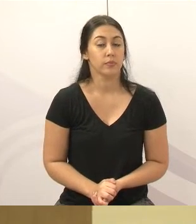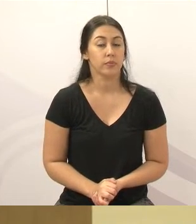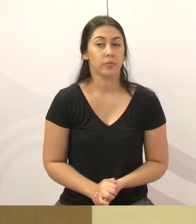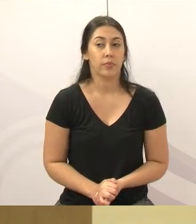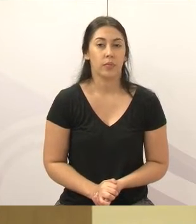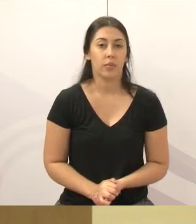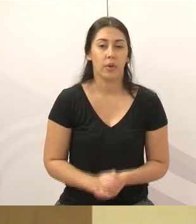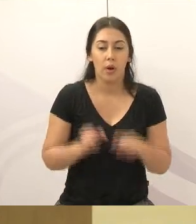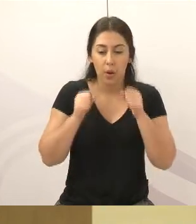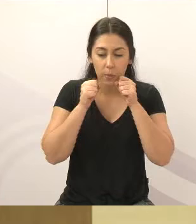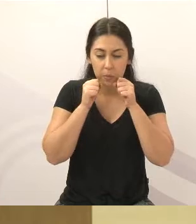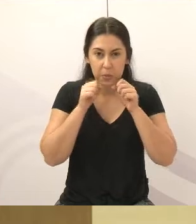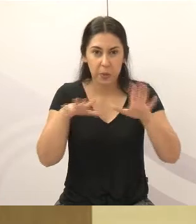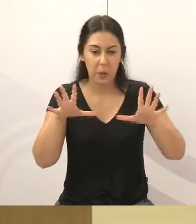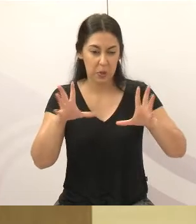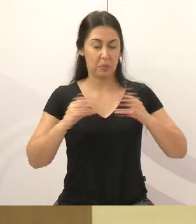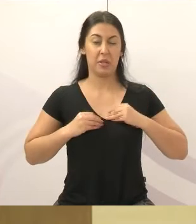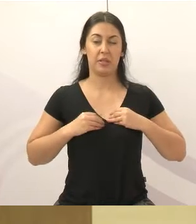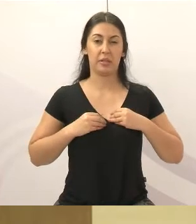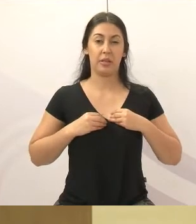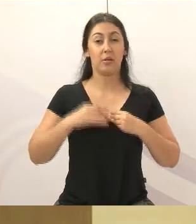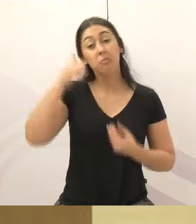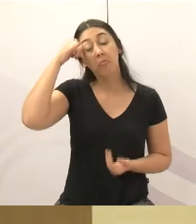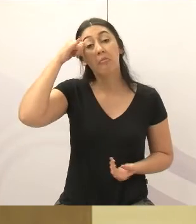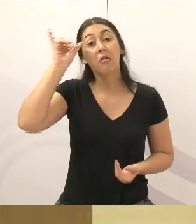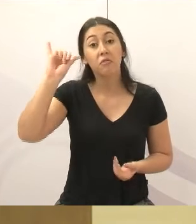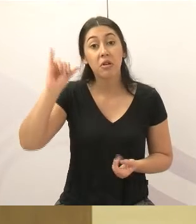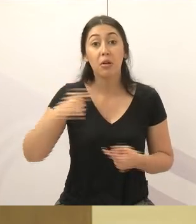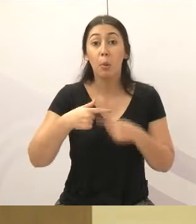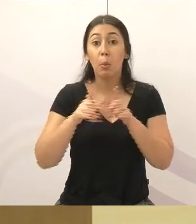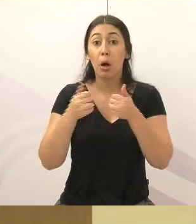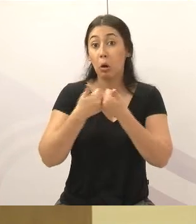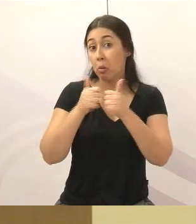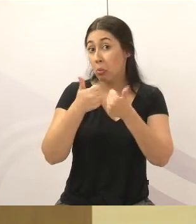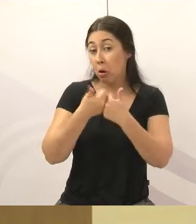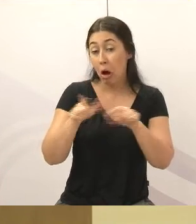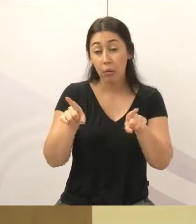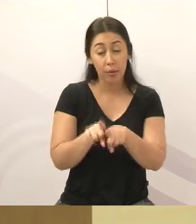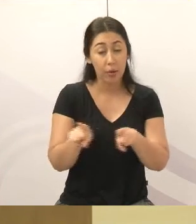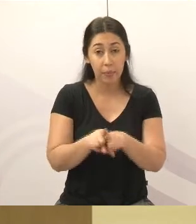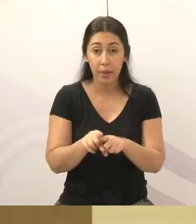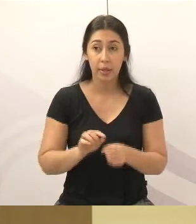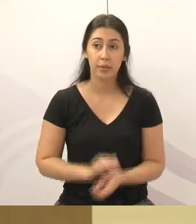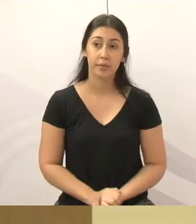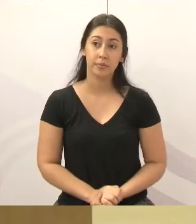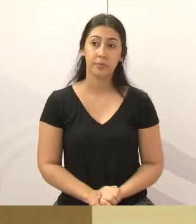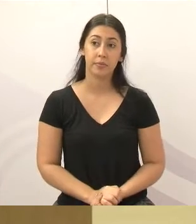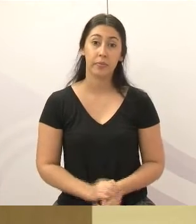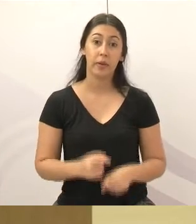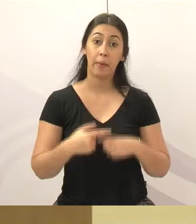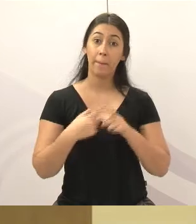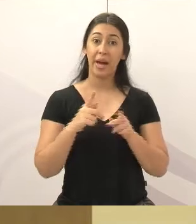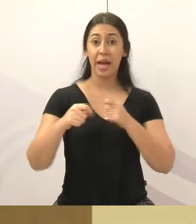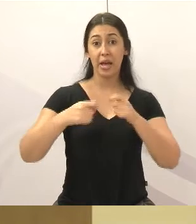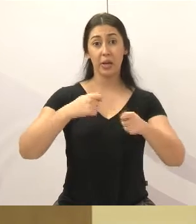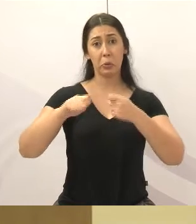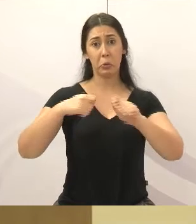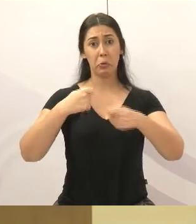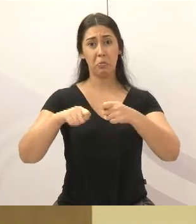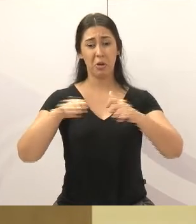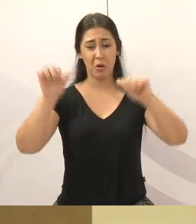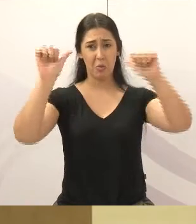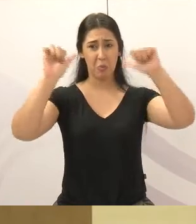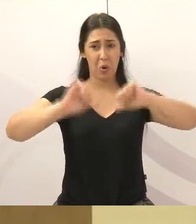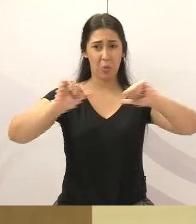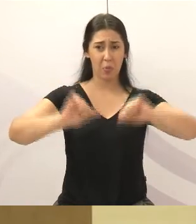aquela contaminação. Transporte público também, né? E com a queda da economia, diminuiu-se